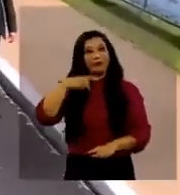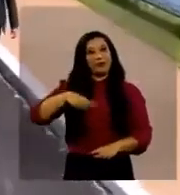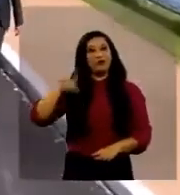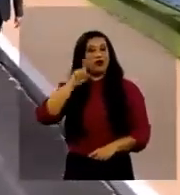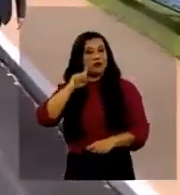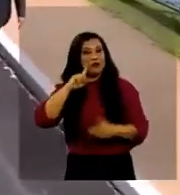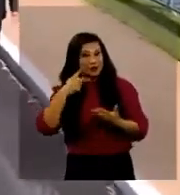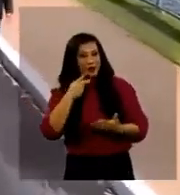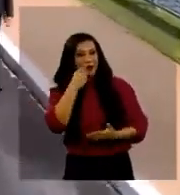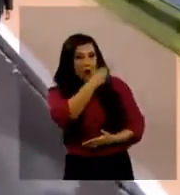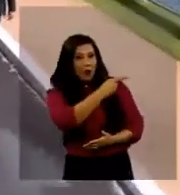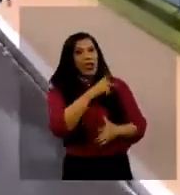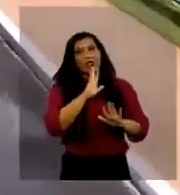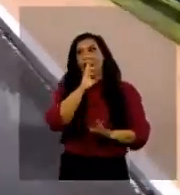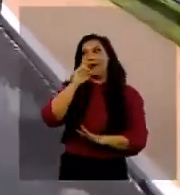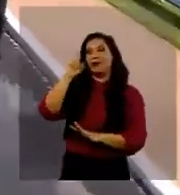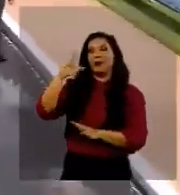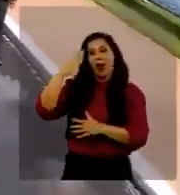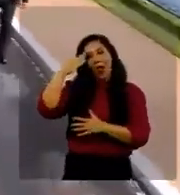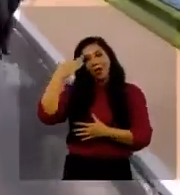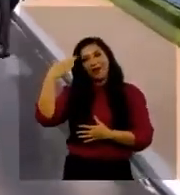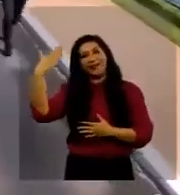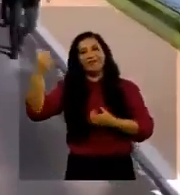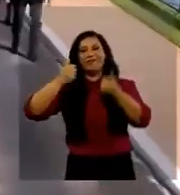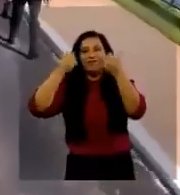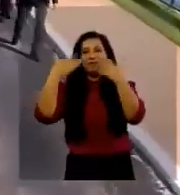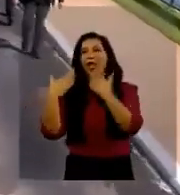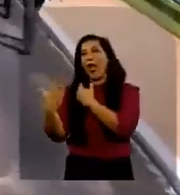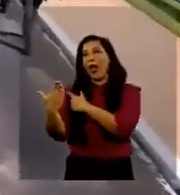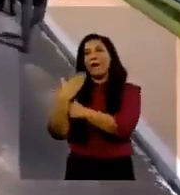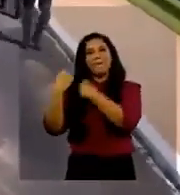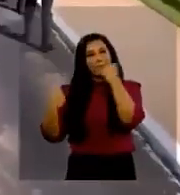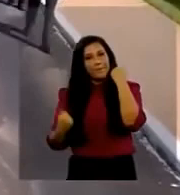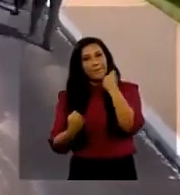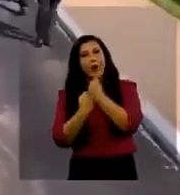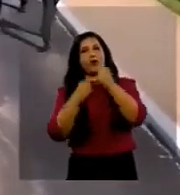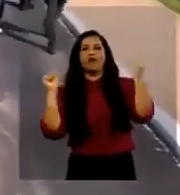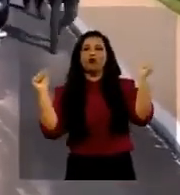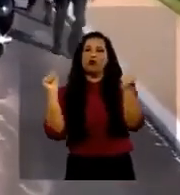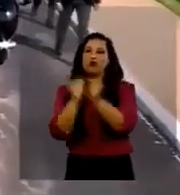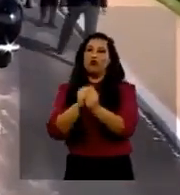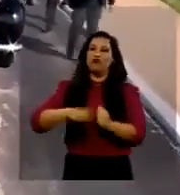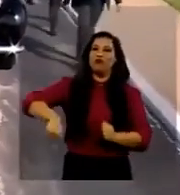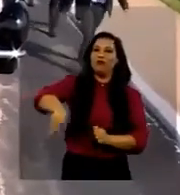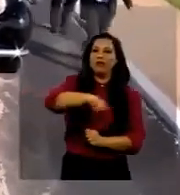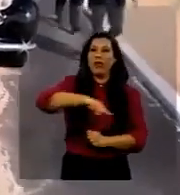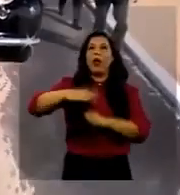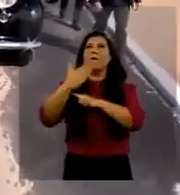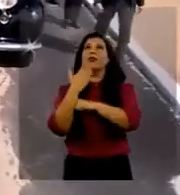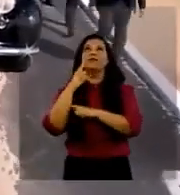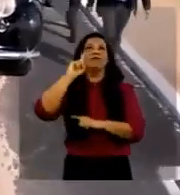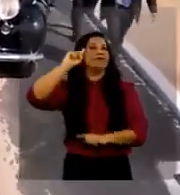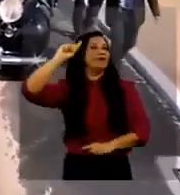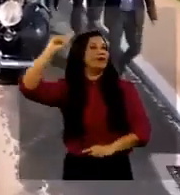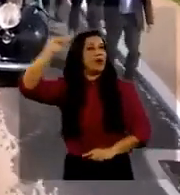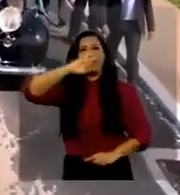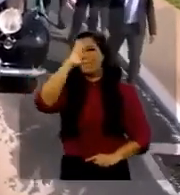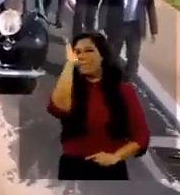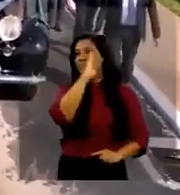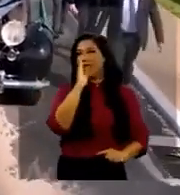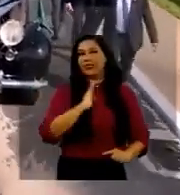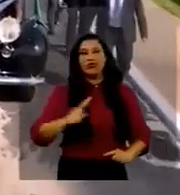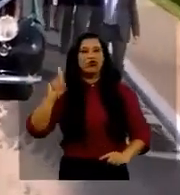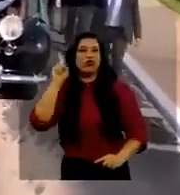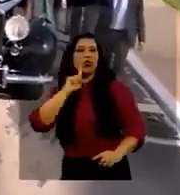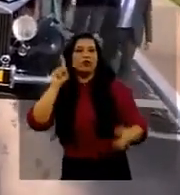Donald Trump, agradeceu suas palavras de apoio e disse que juntos, sob a proteção de Deus, Brasil e Estados Unidos